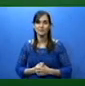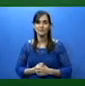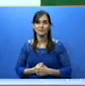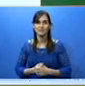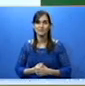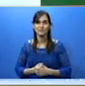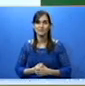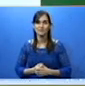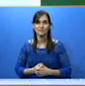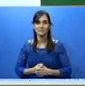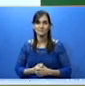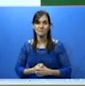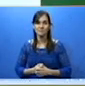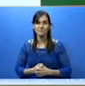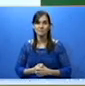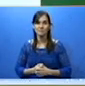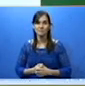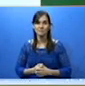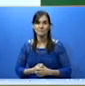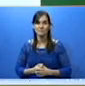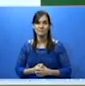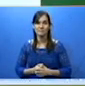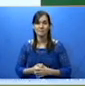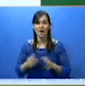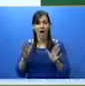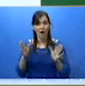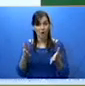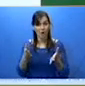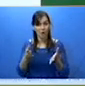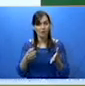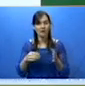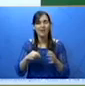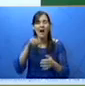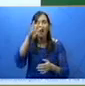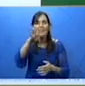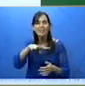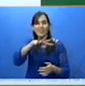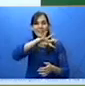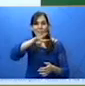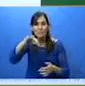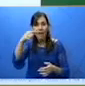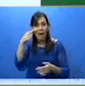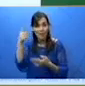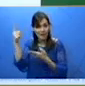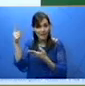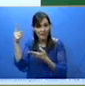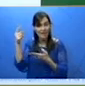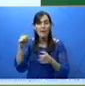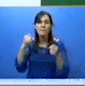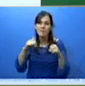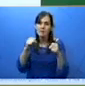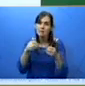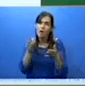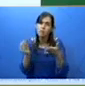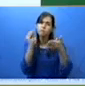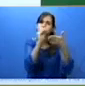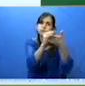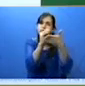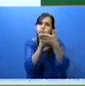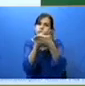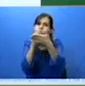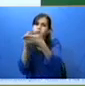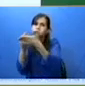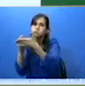Olha lá, 1,70 m. Vamos lá? Agora anote. No quadro abaixo, as medidas de comprimento,